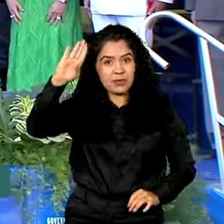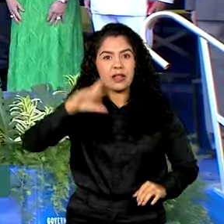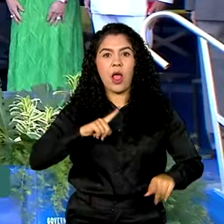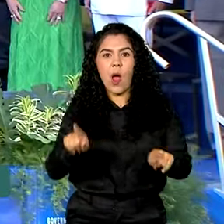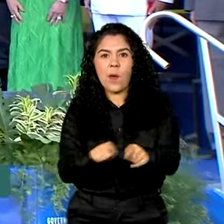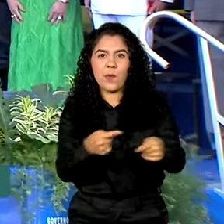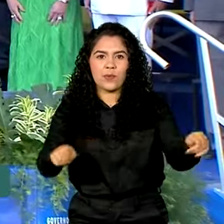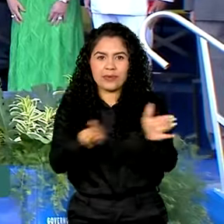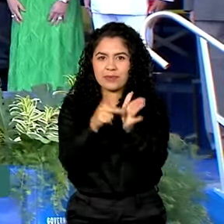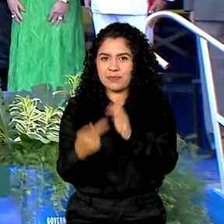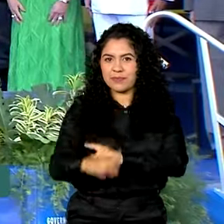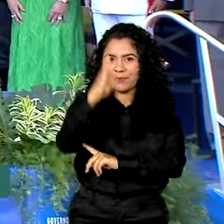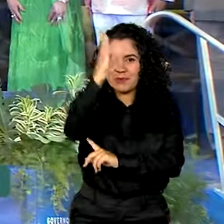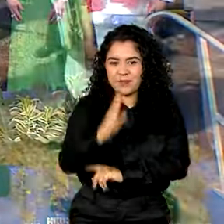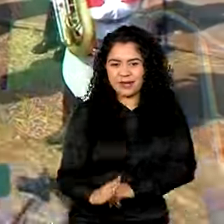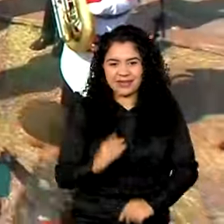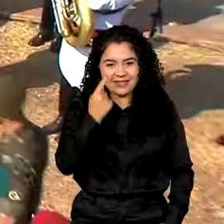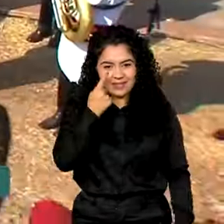hino nacional.